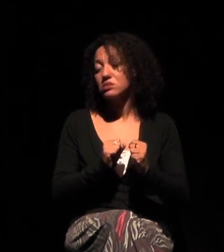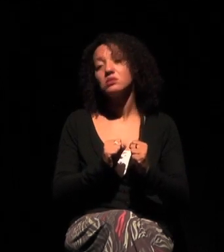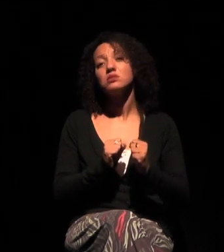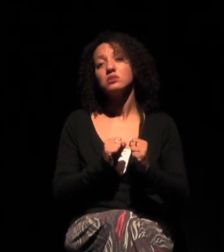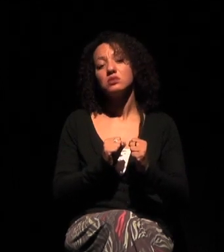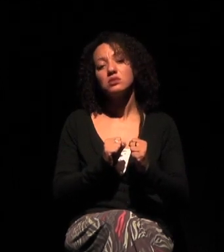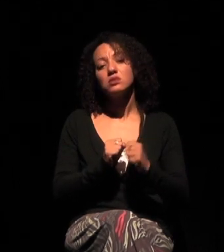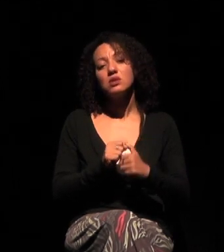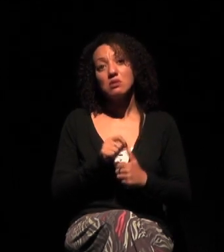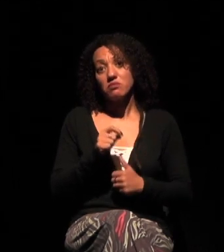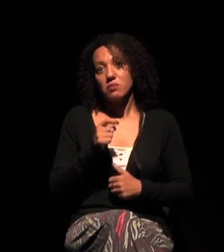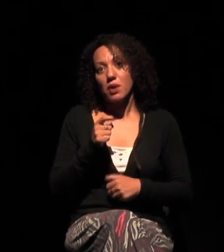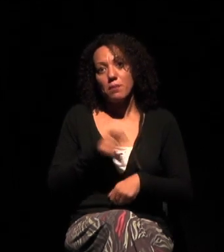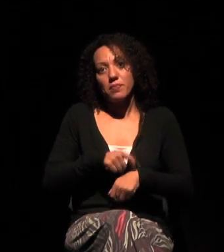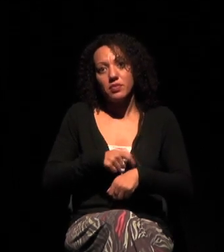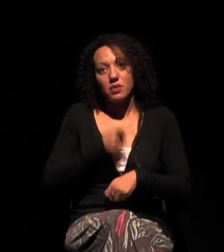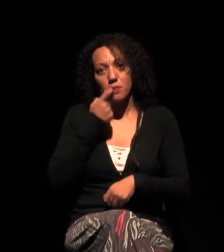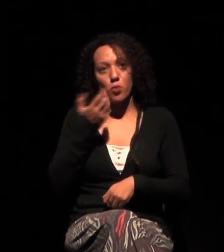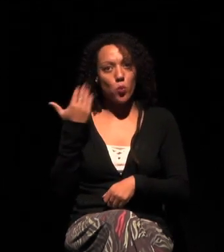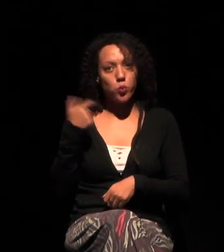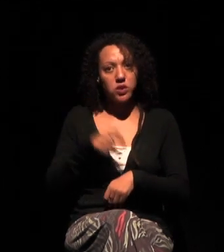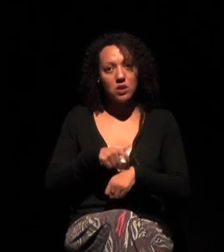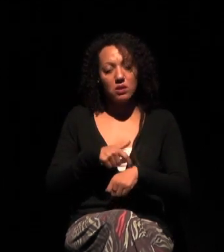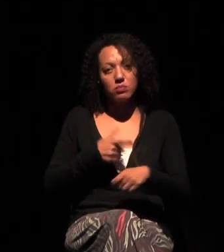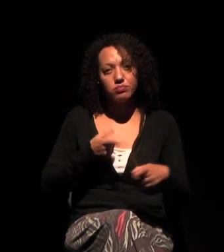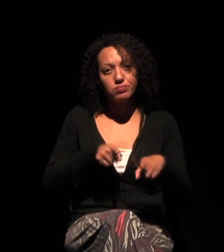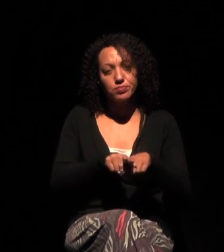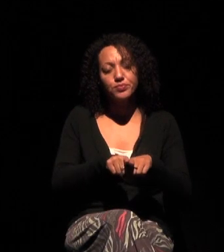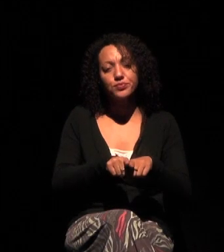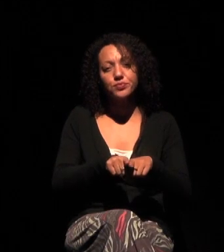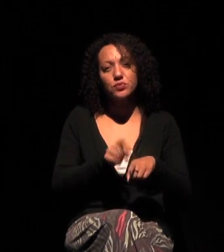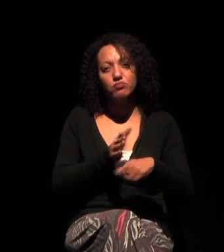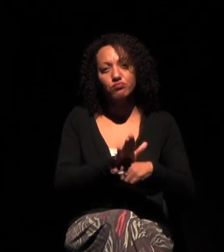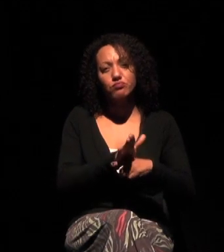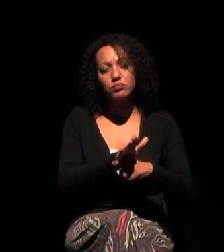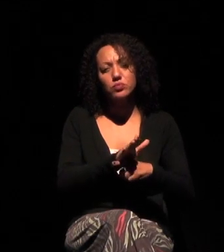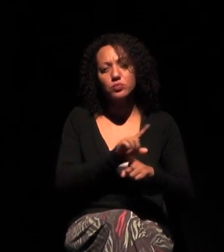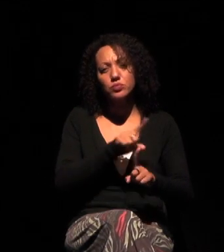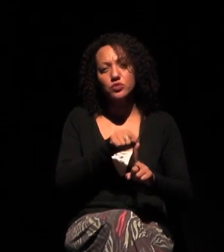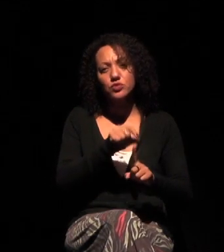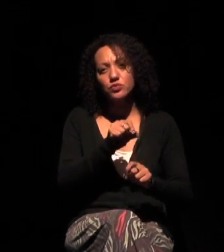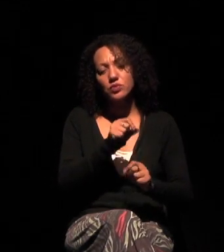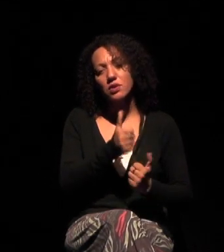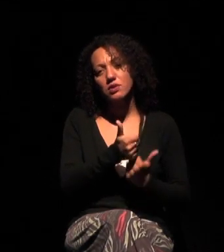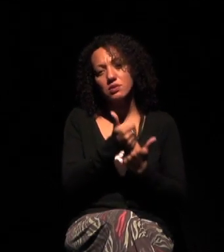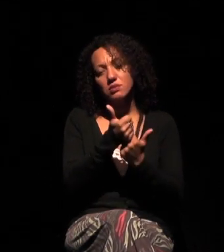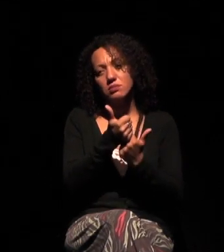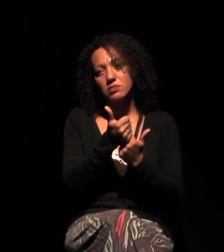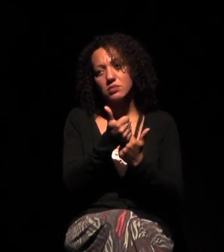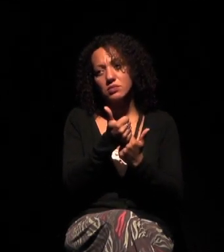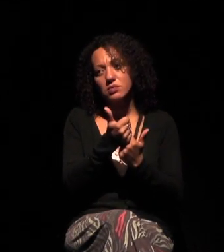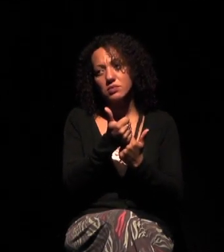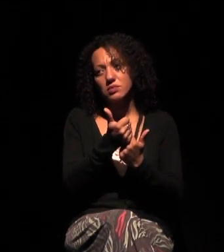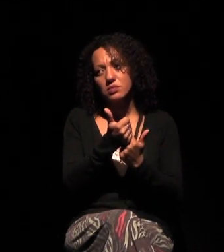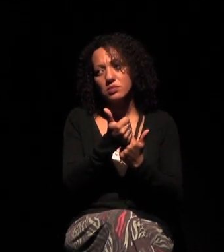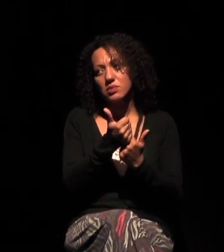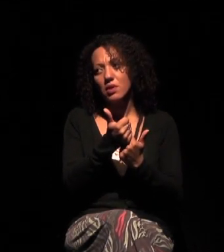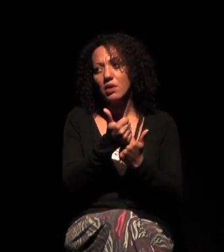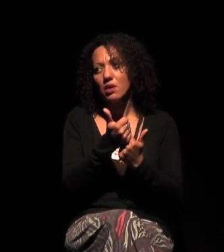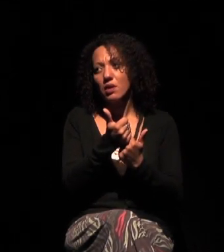eficiente também e é mais no sentido de apoiar a apoiar a